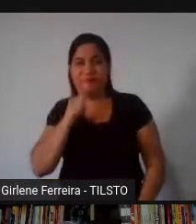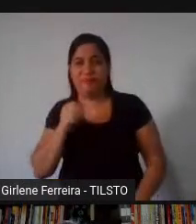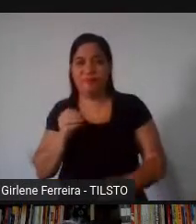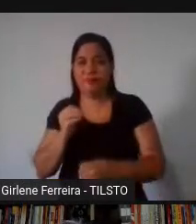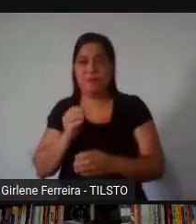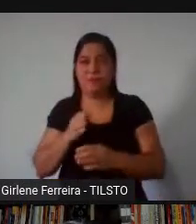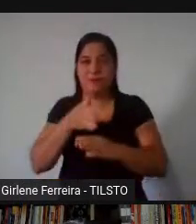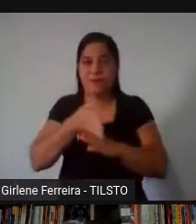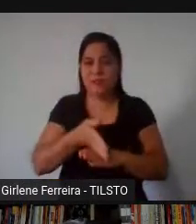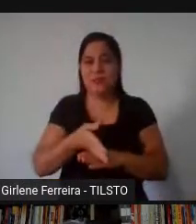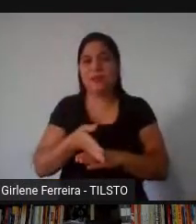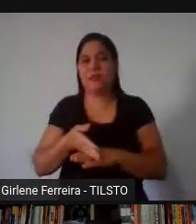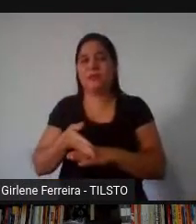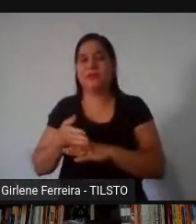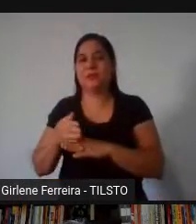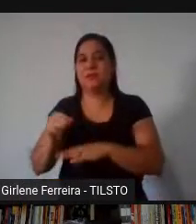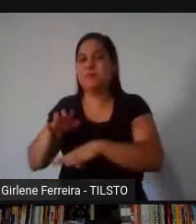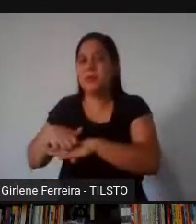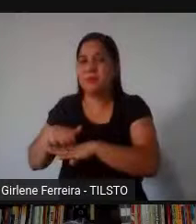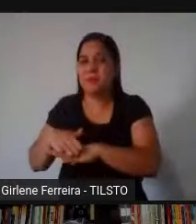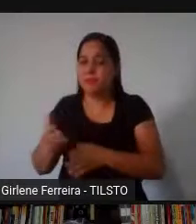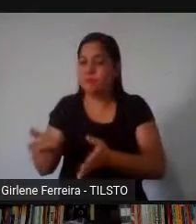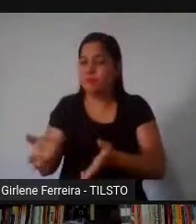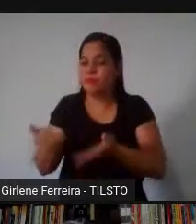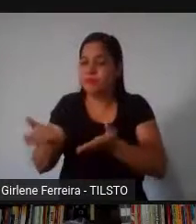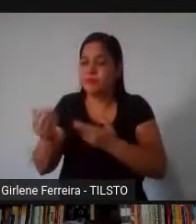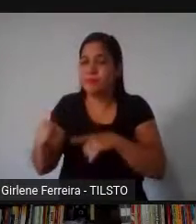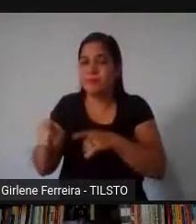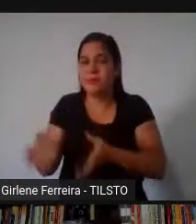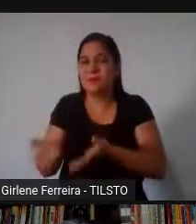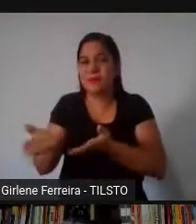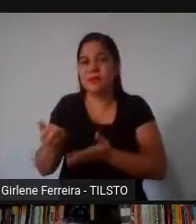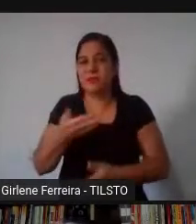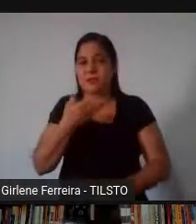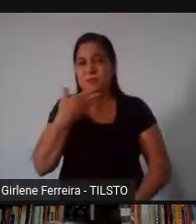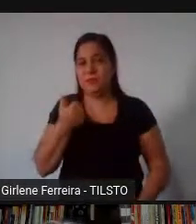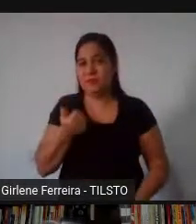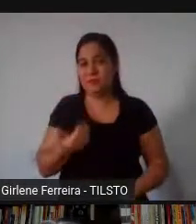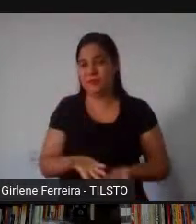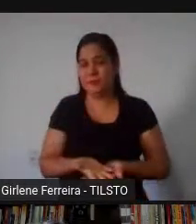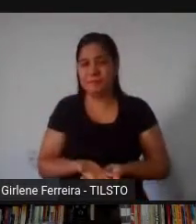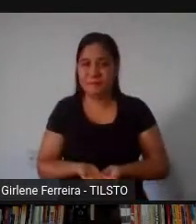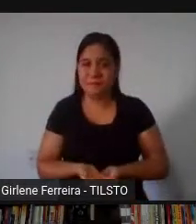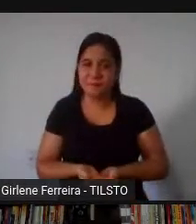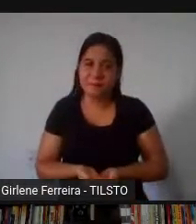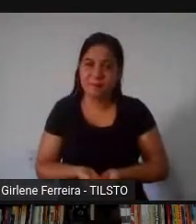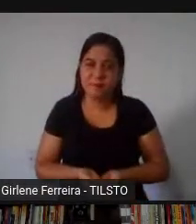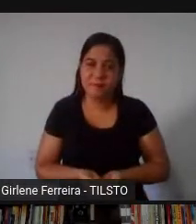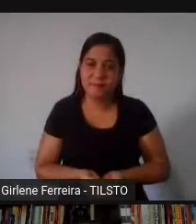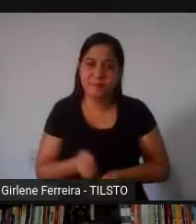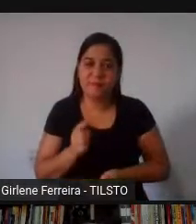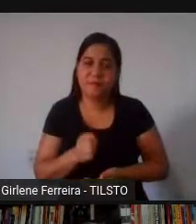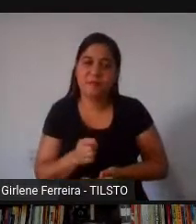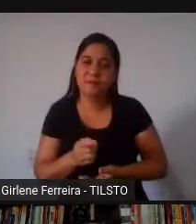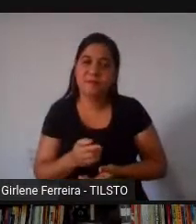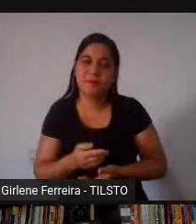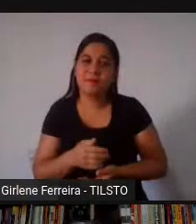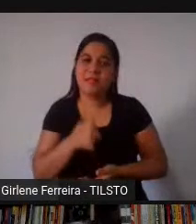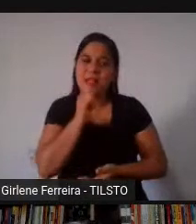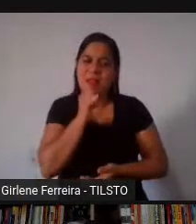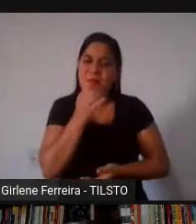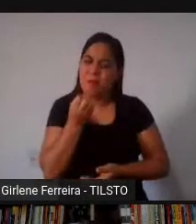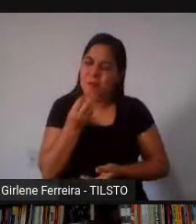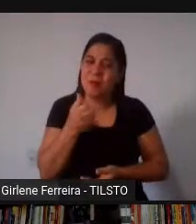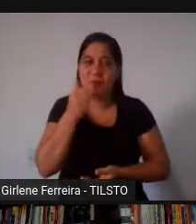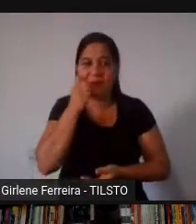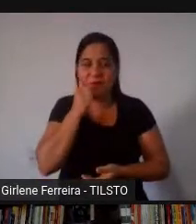histórias e incentivar é uma das melhores formas possíveis. Então, eu acho que uma das coisas, a gente está trazendo aqui bons exemplos de